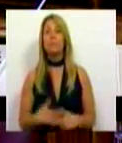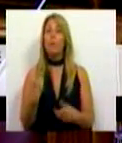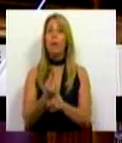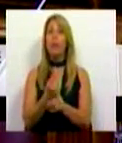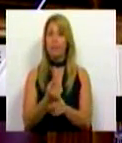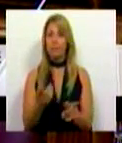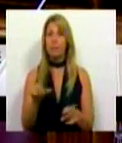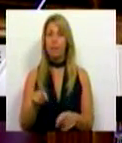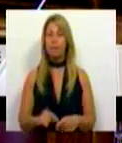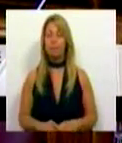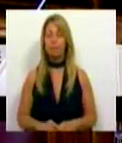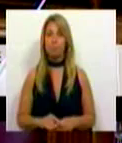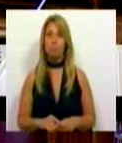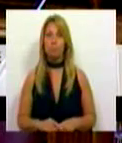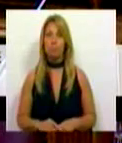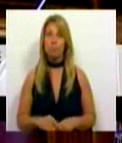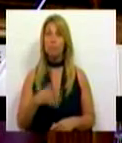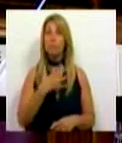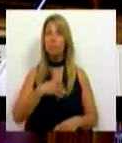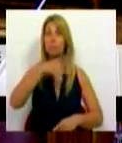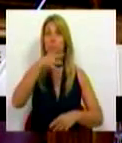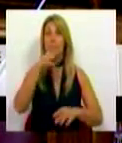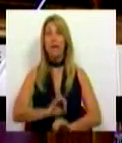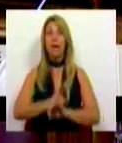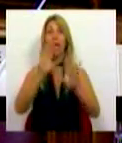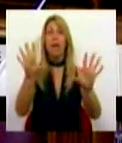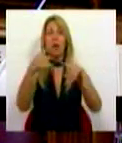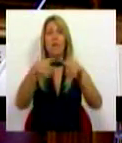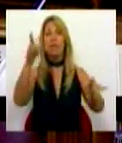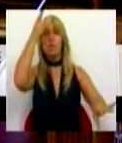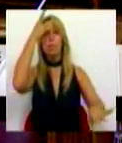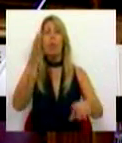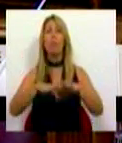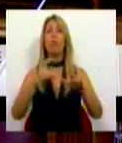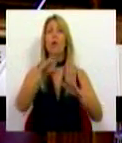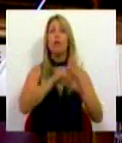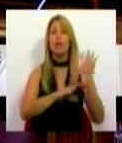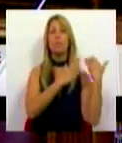Ainda, gostaria de que explicitasse melhor a diferença de entendimento no que diz respeito ao regime de